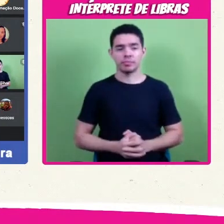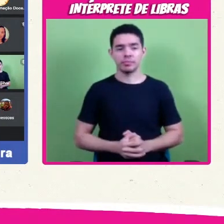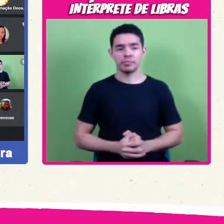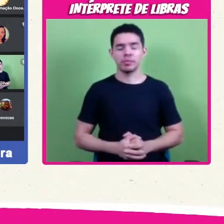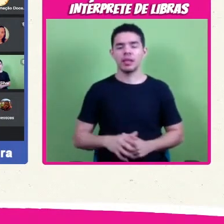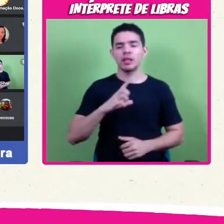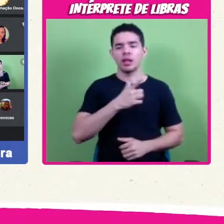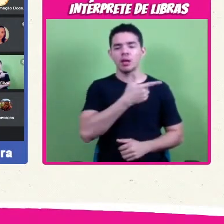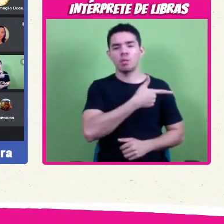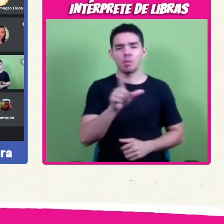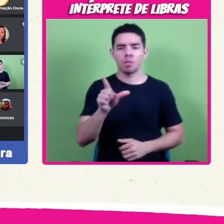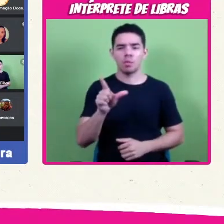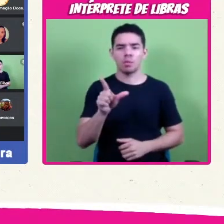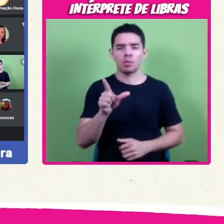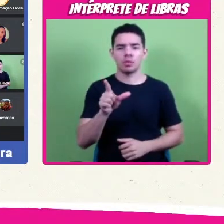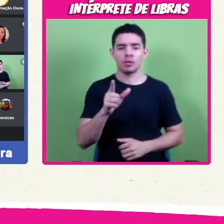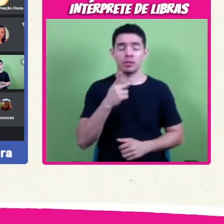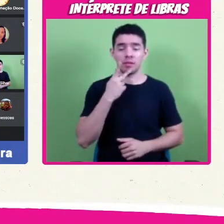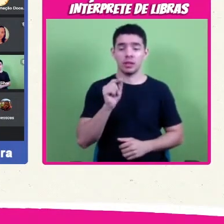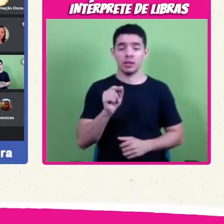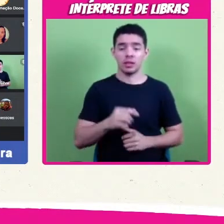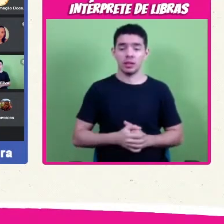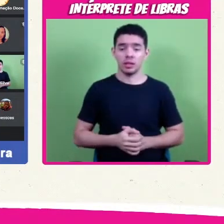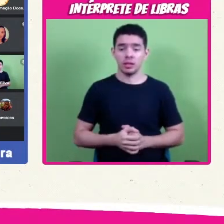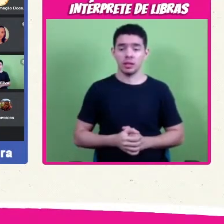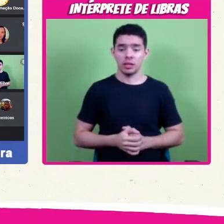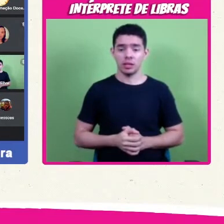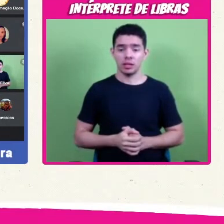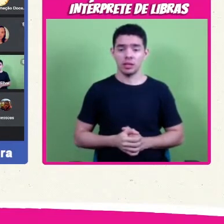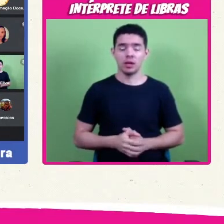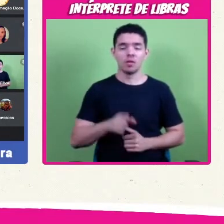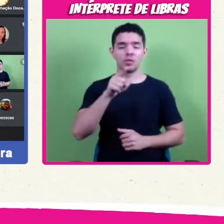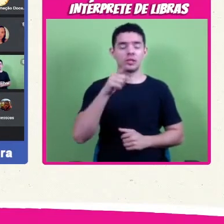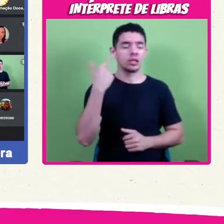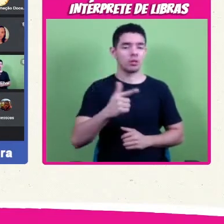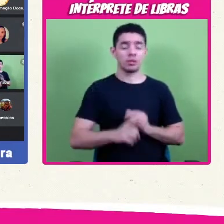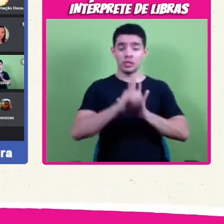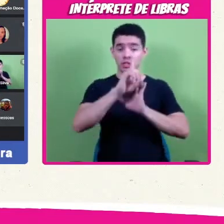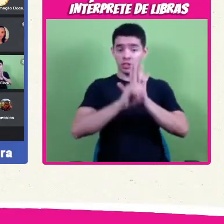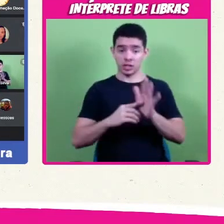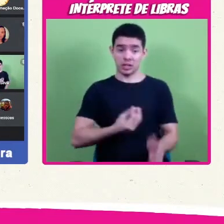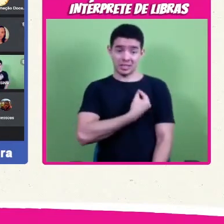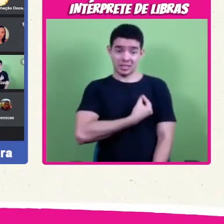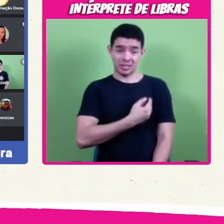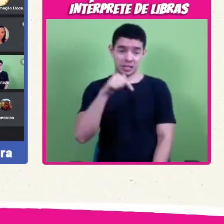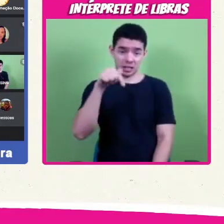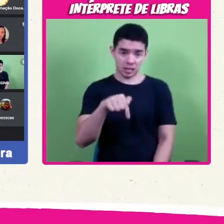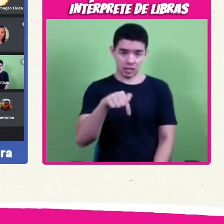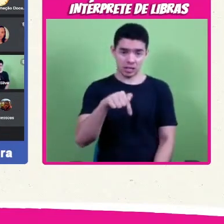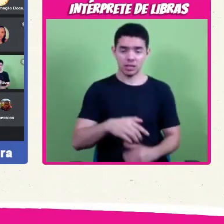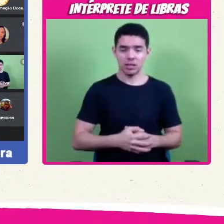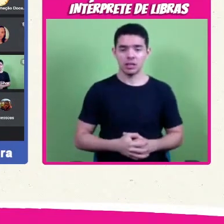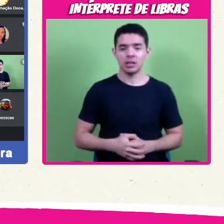fala que foi: você não tem o direito de estar aqui, né? A